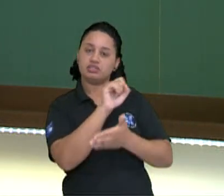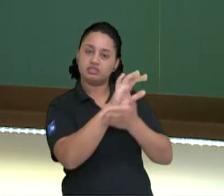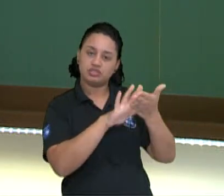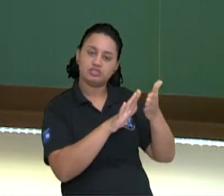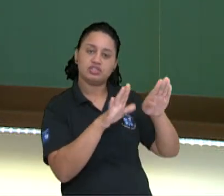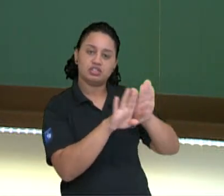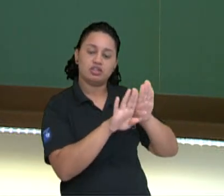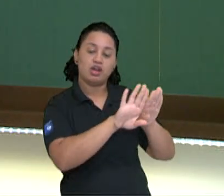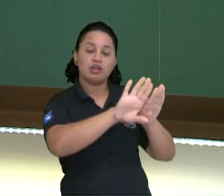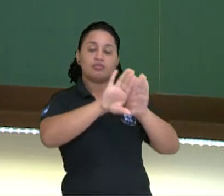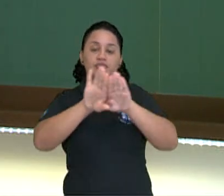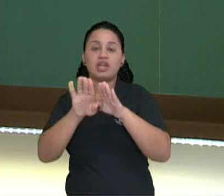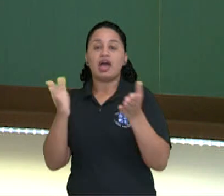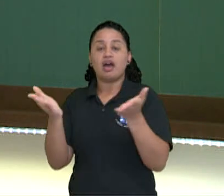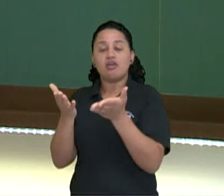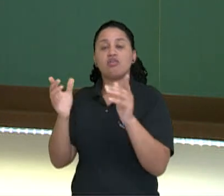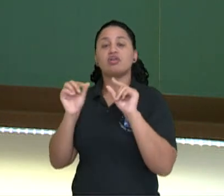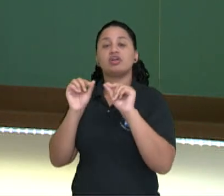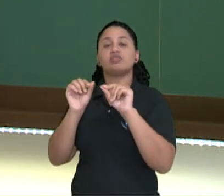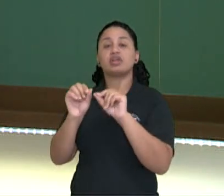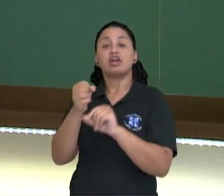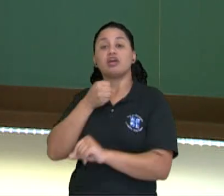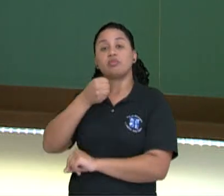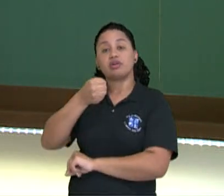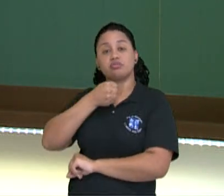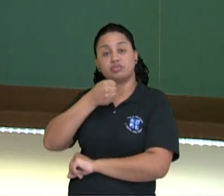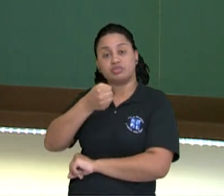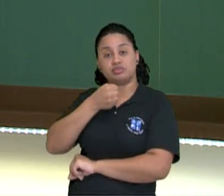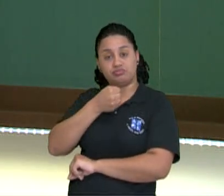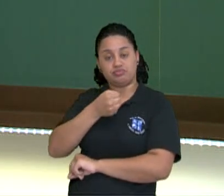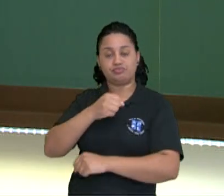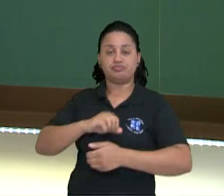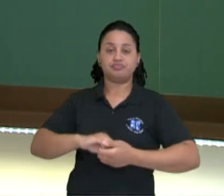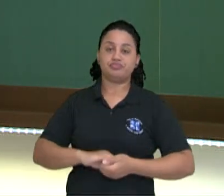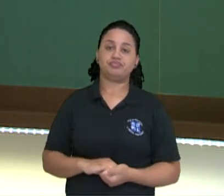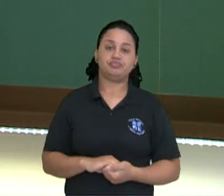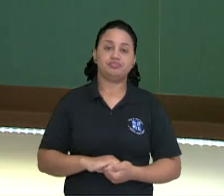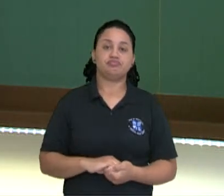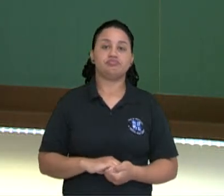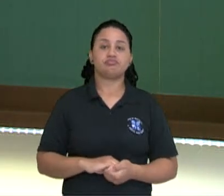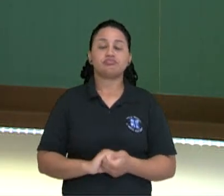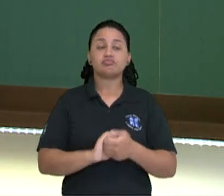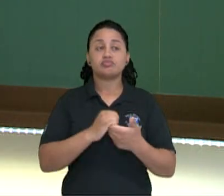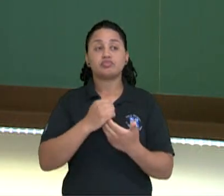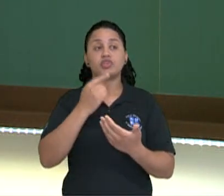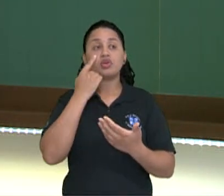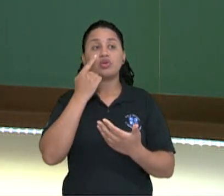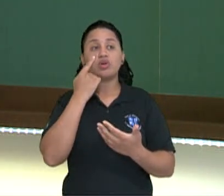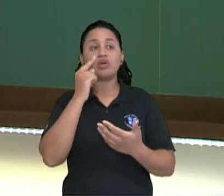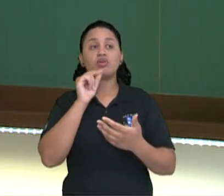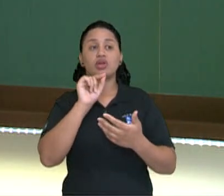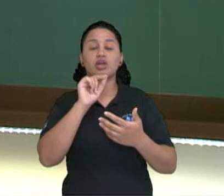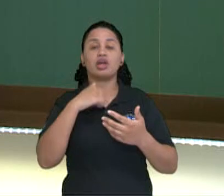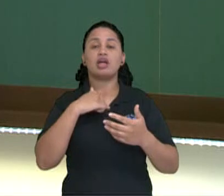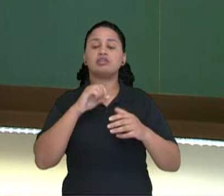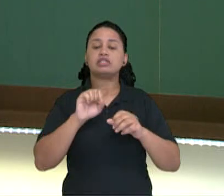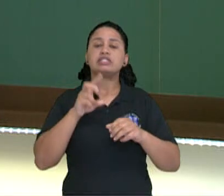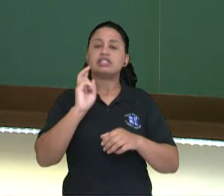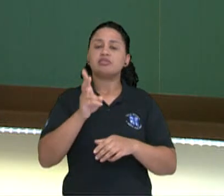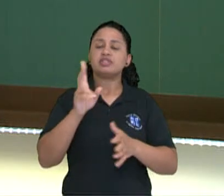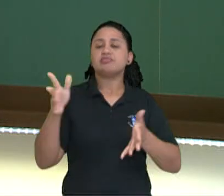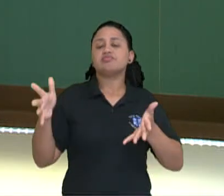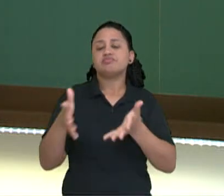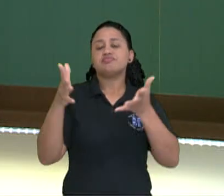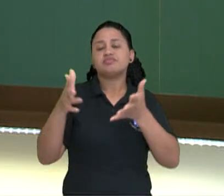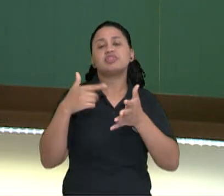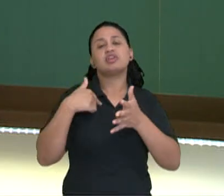atividades e agora nós estamos lendo o fragmento de uma reportagem. Releia. De tão reforçadas ao longo do